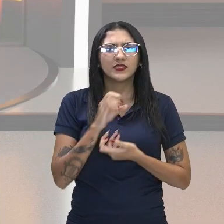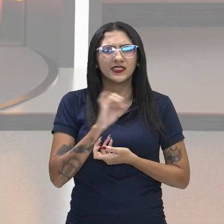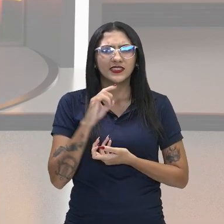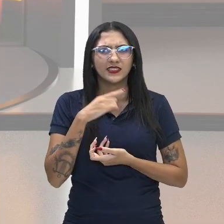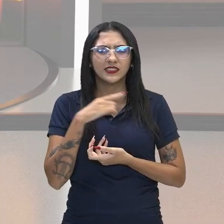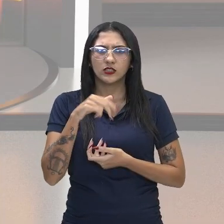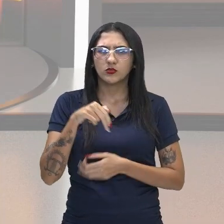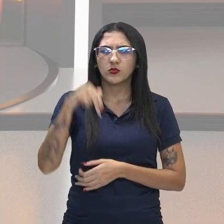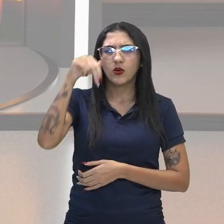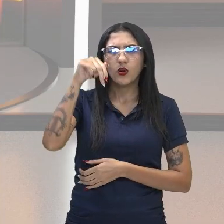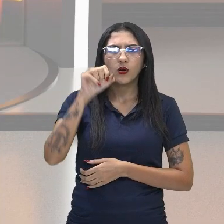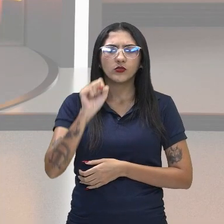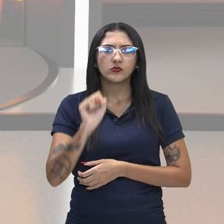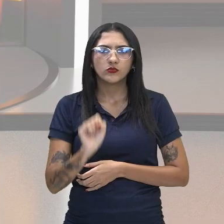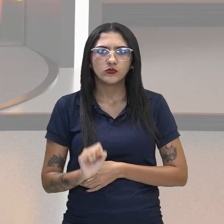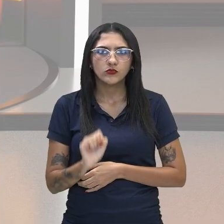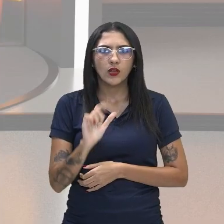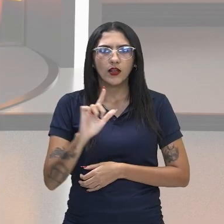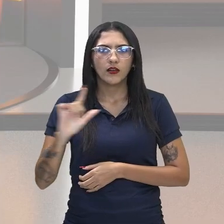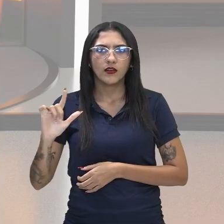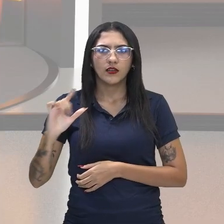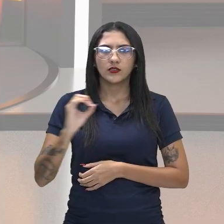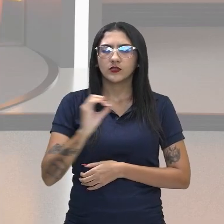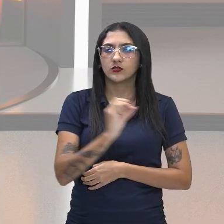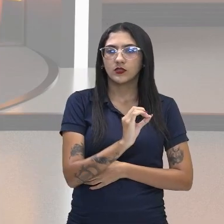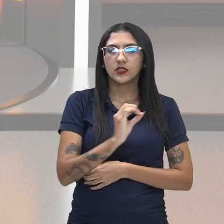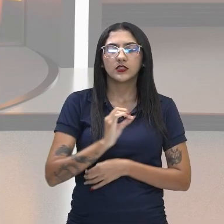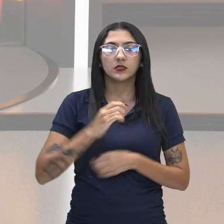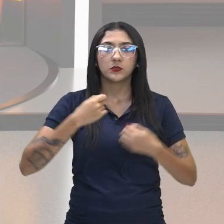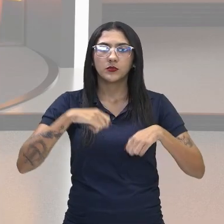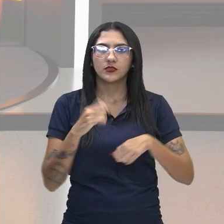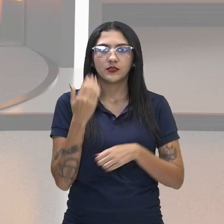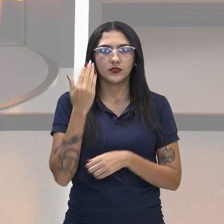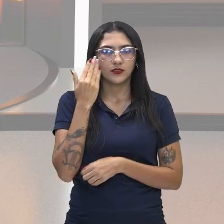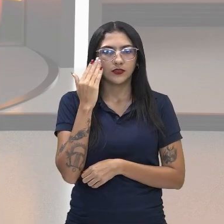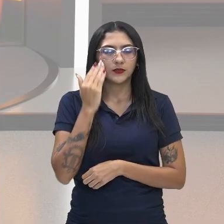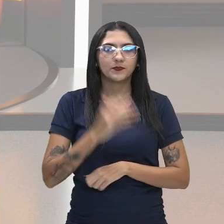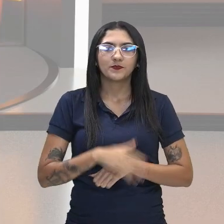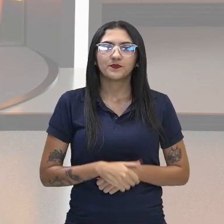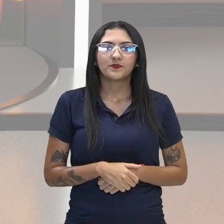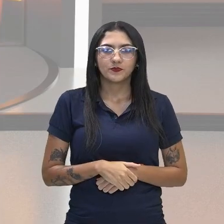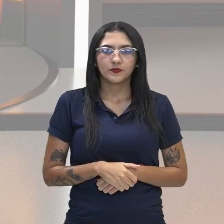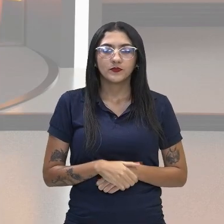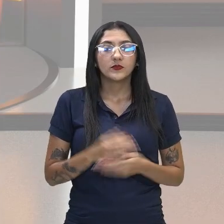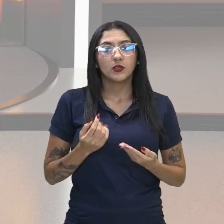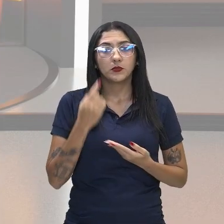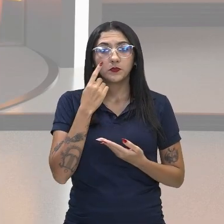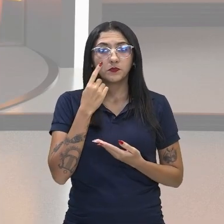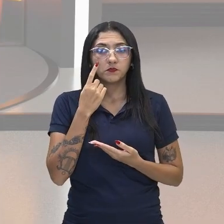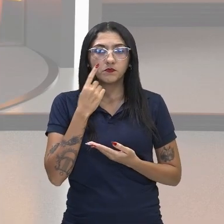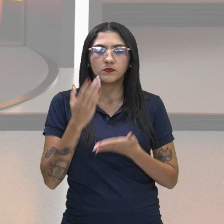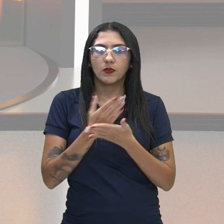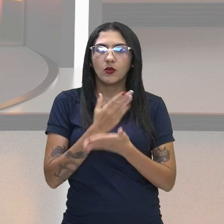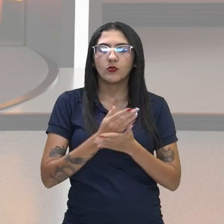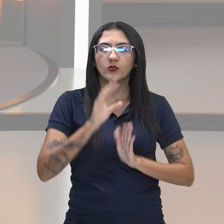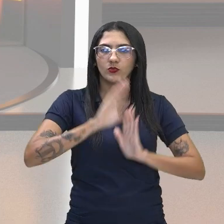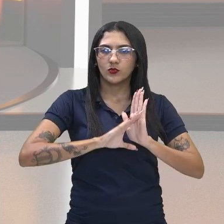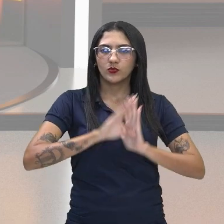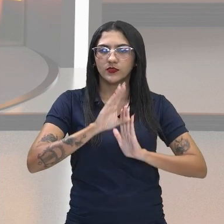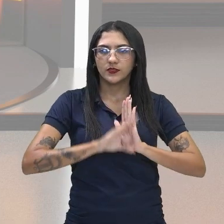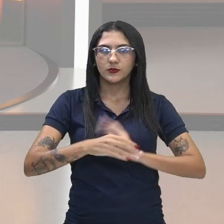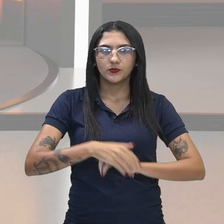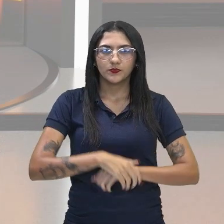hemisfério norte, no hemisfério sul, leste ou oeste. E aí nós vamos rever alguns conceitos. Nós temos aí, olha,